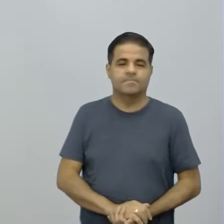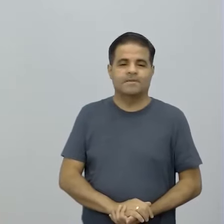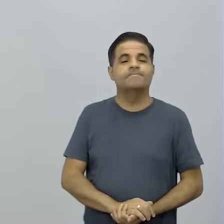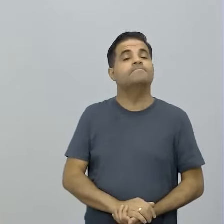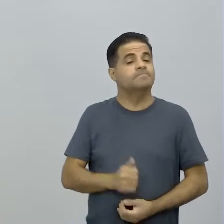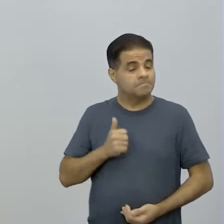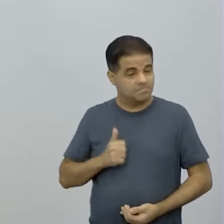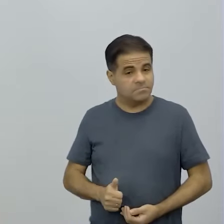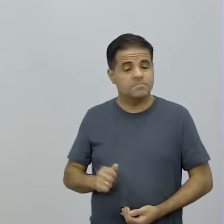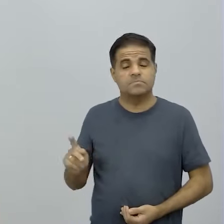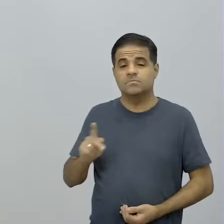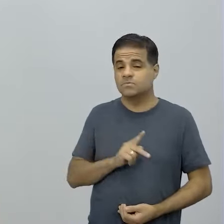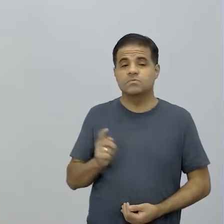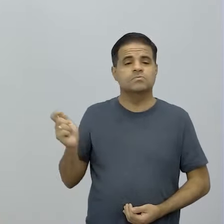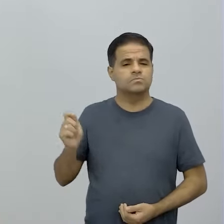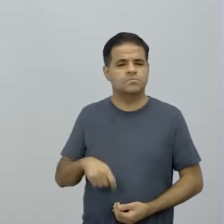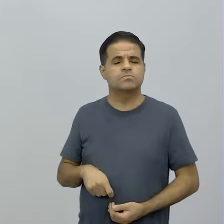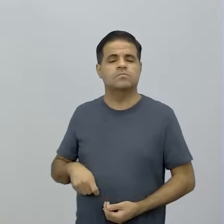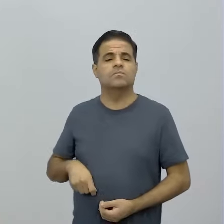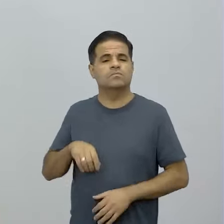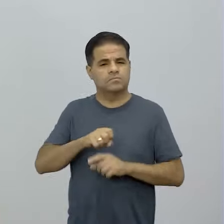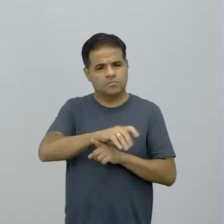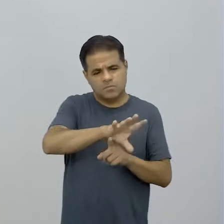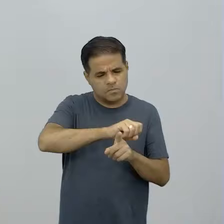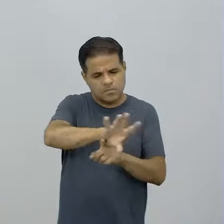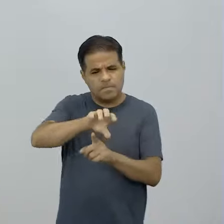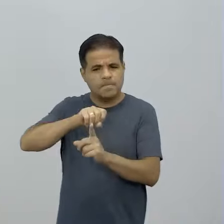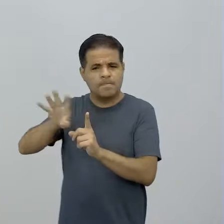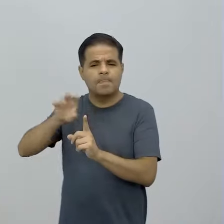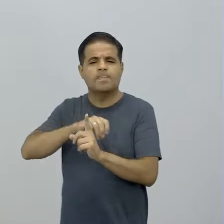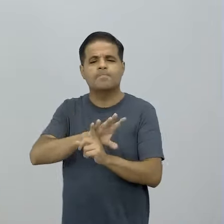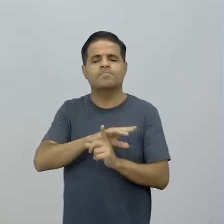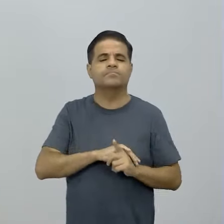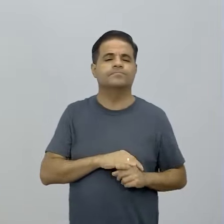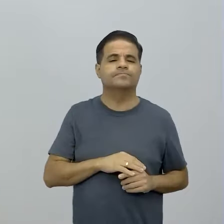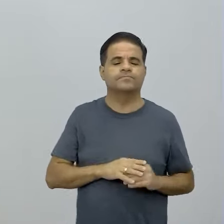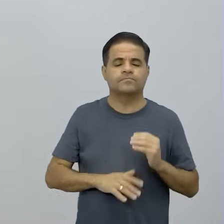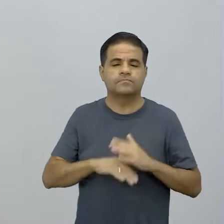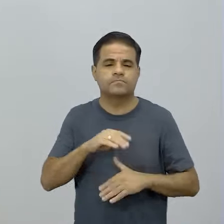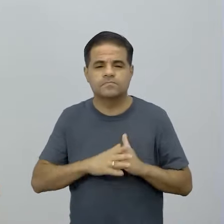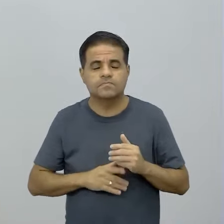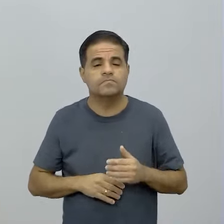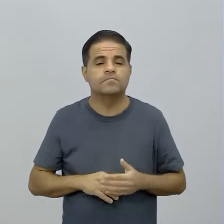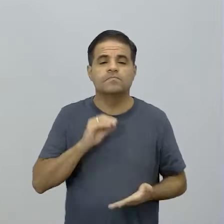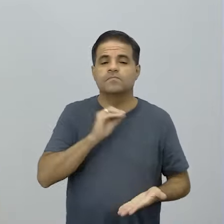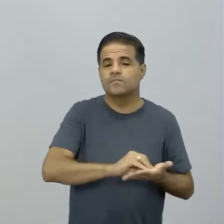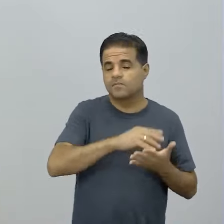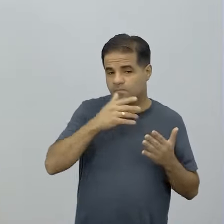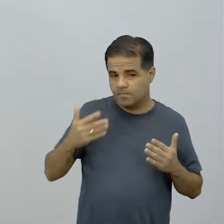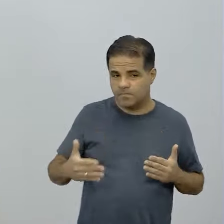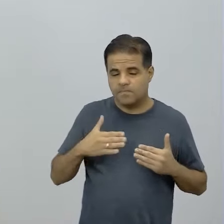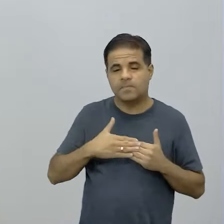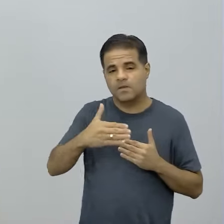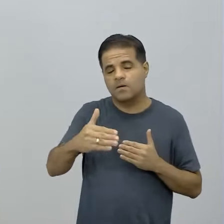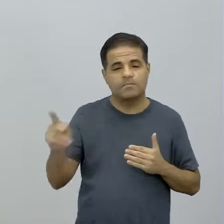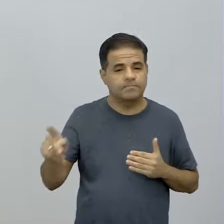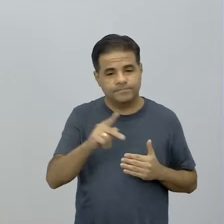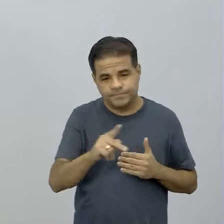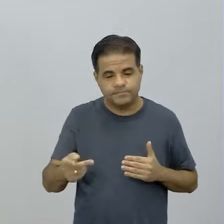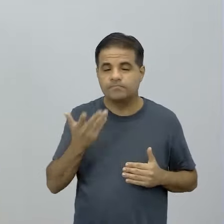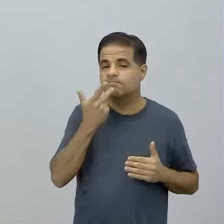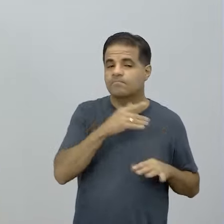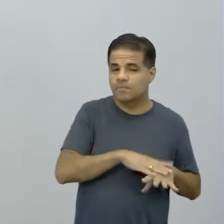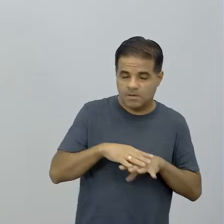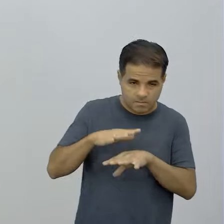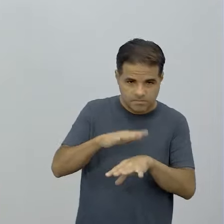bem, professores que poderão ministrar os respectivos componentes. Então, o componente curricular 1, professores de